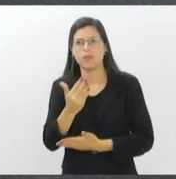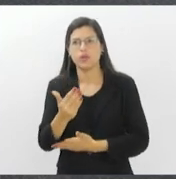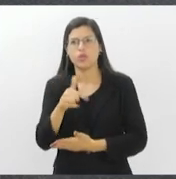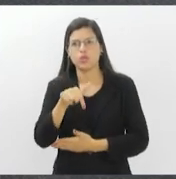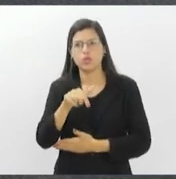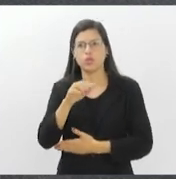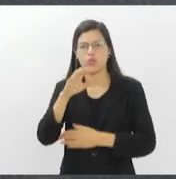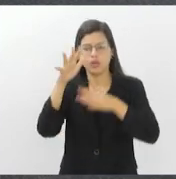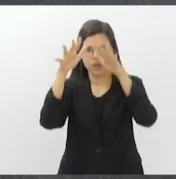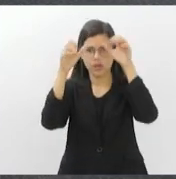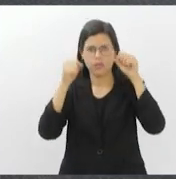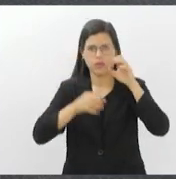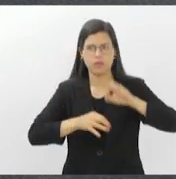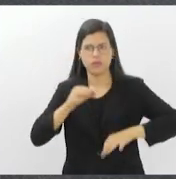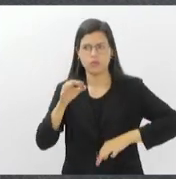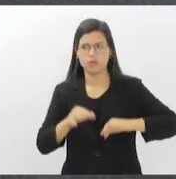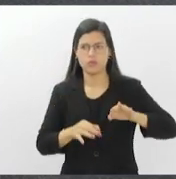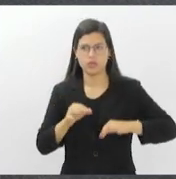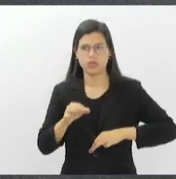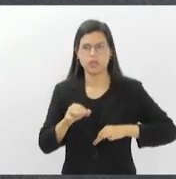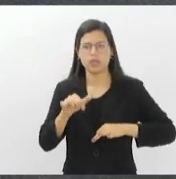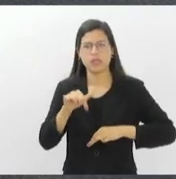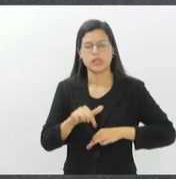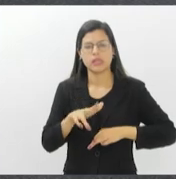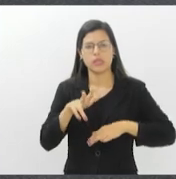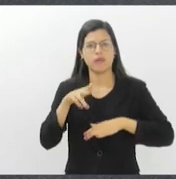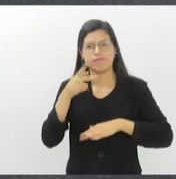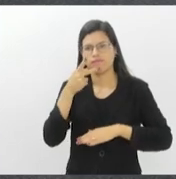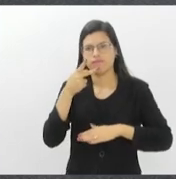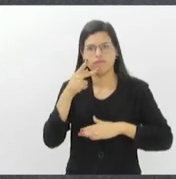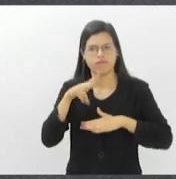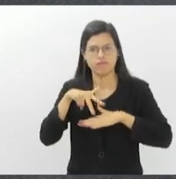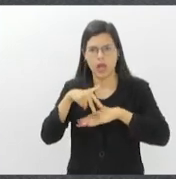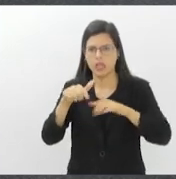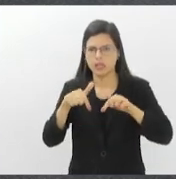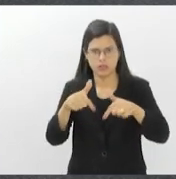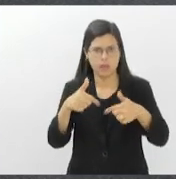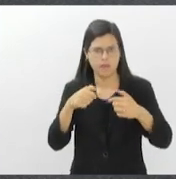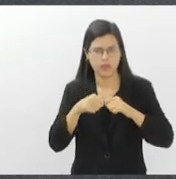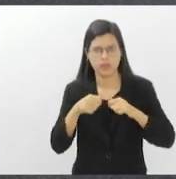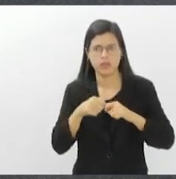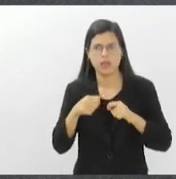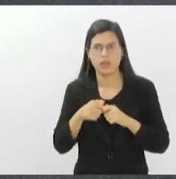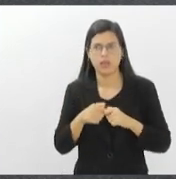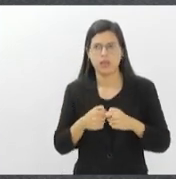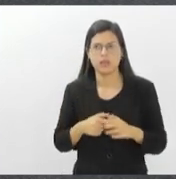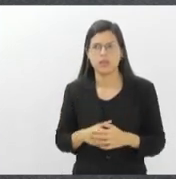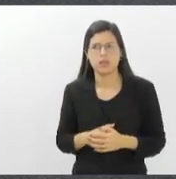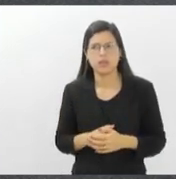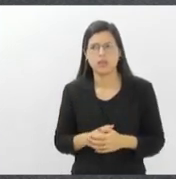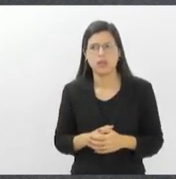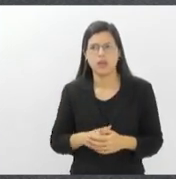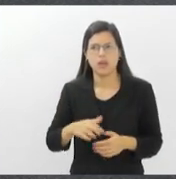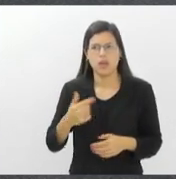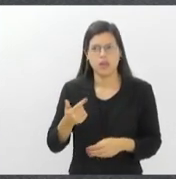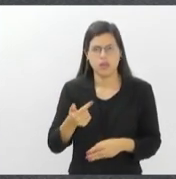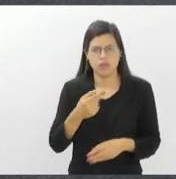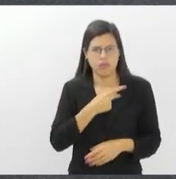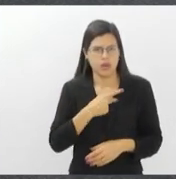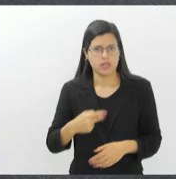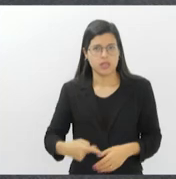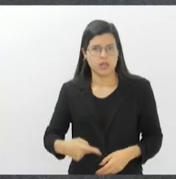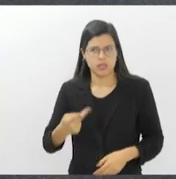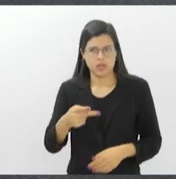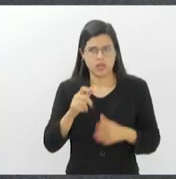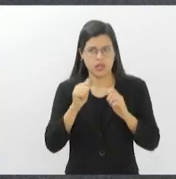mérito. Então, mesmo sem aqui o consentimento do presidente da Assembleia Legislativa,